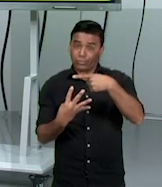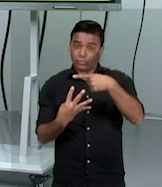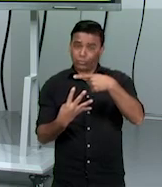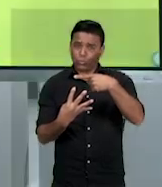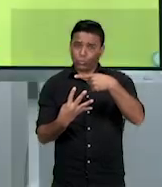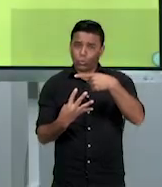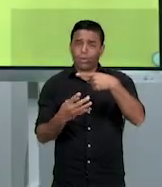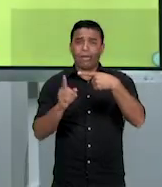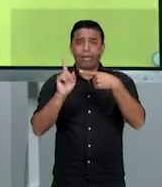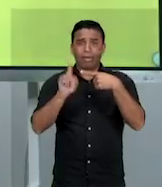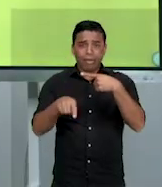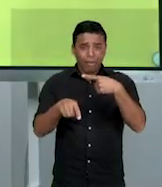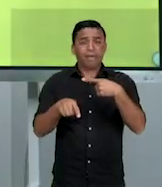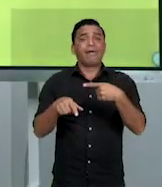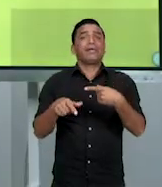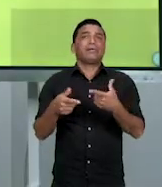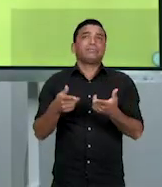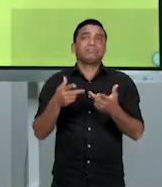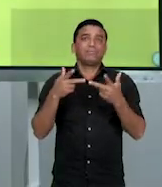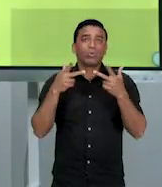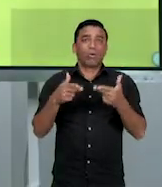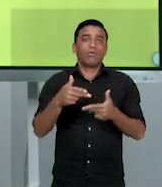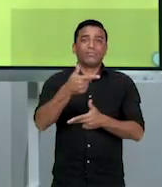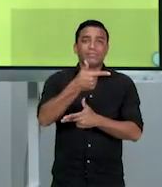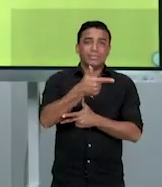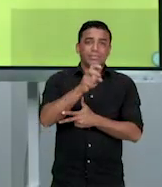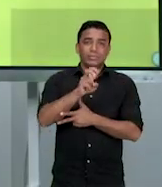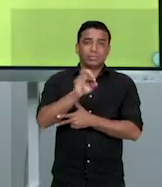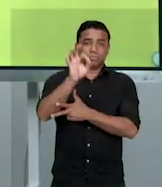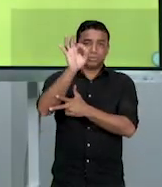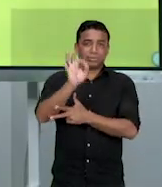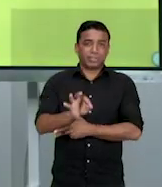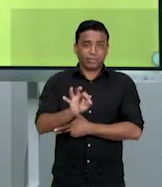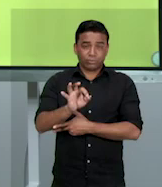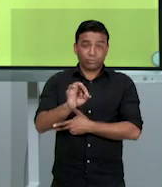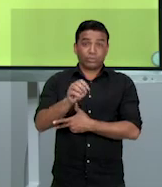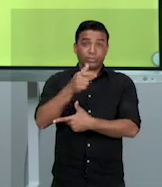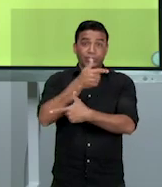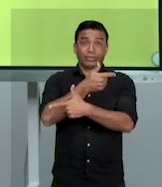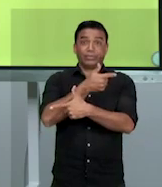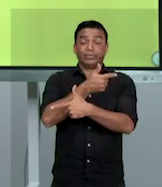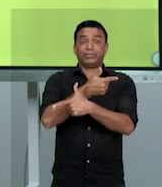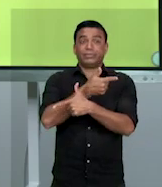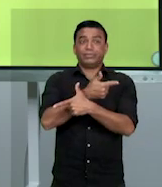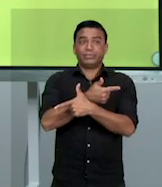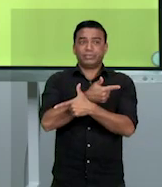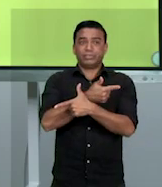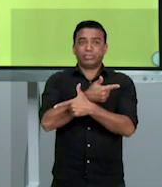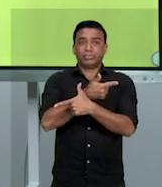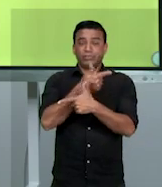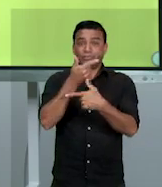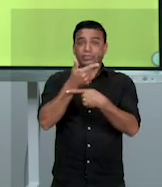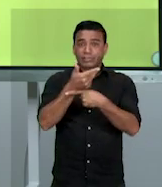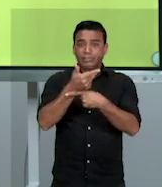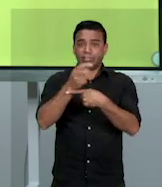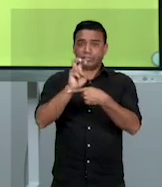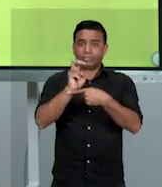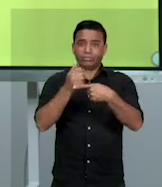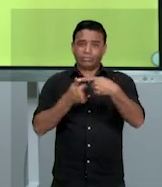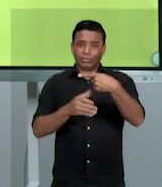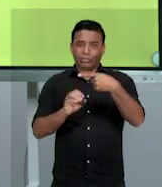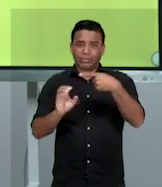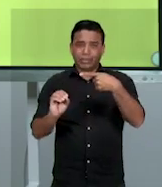mesma coisa que 25%, 25 dividido por 100. Eu posso multiplicar